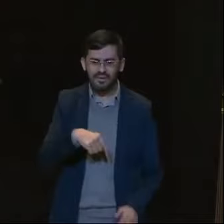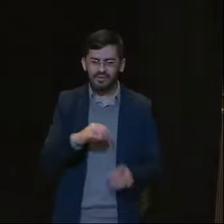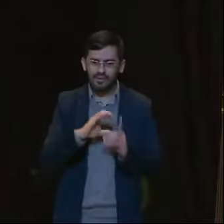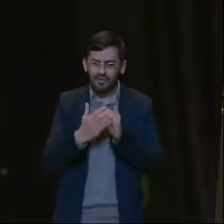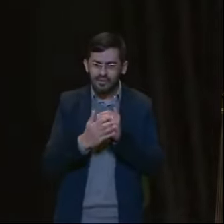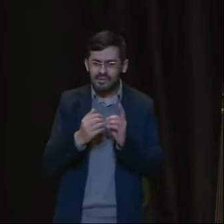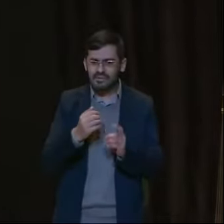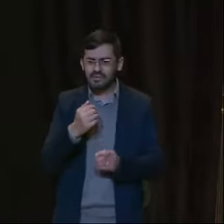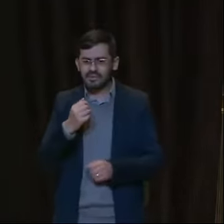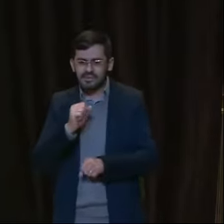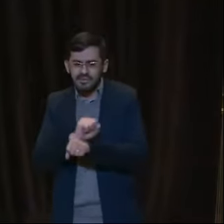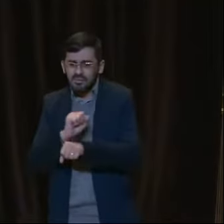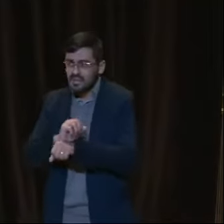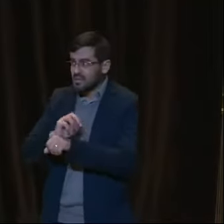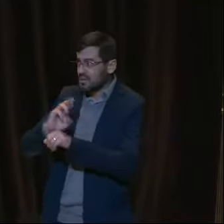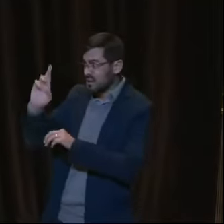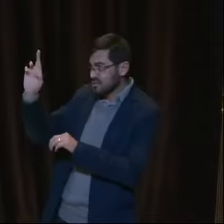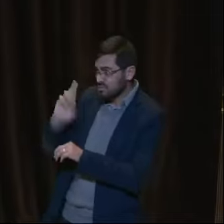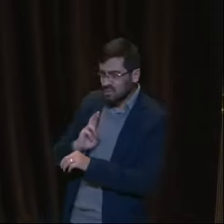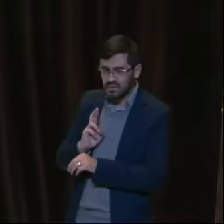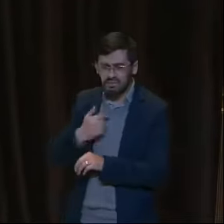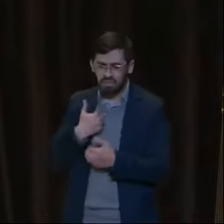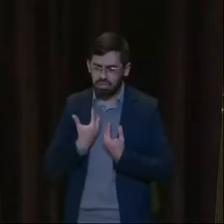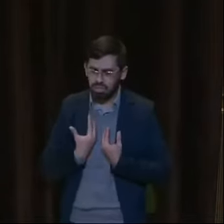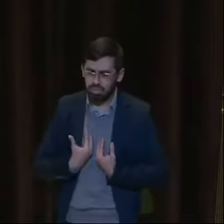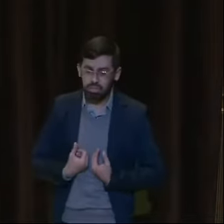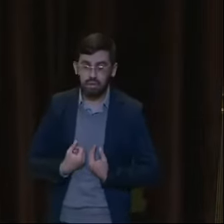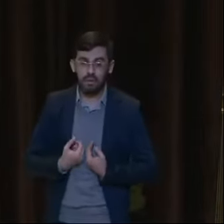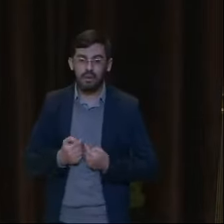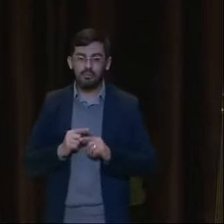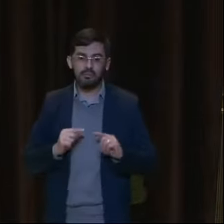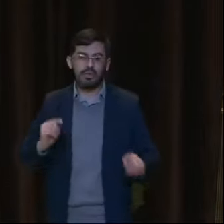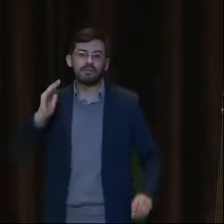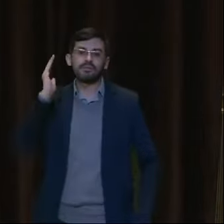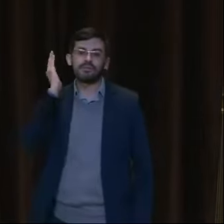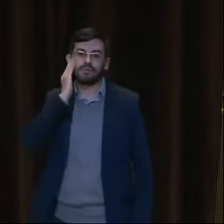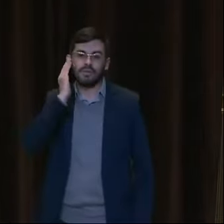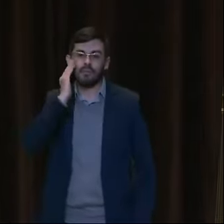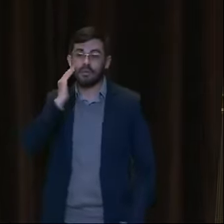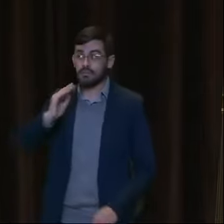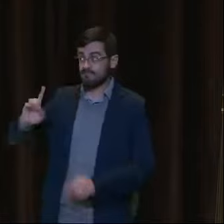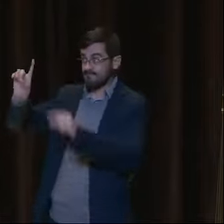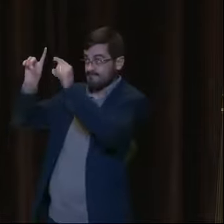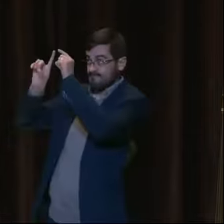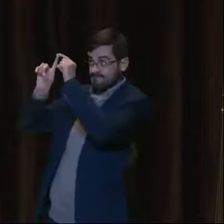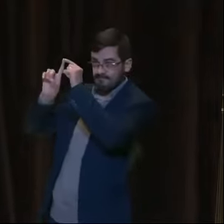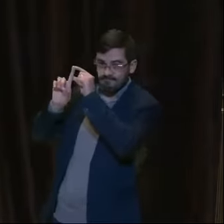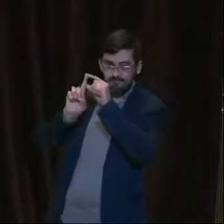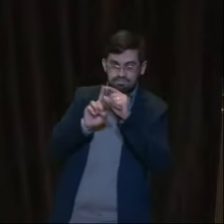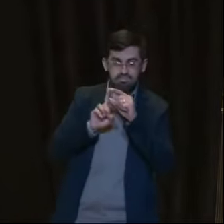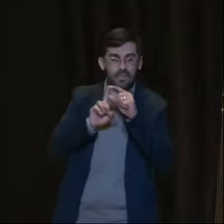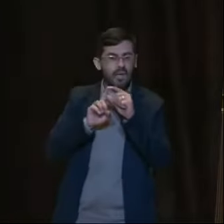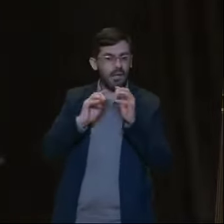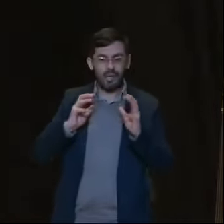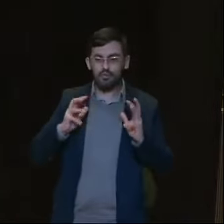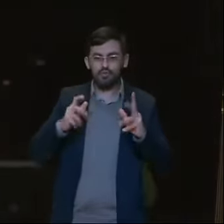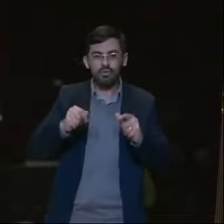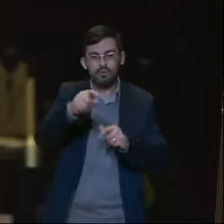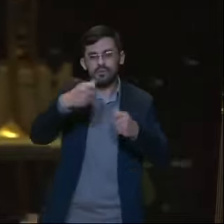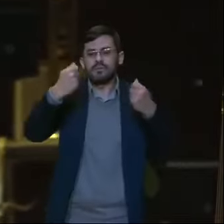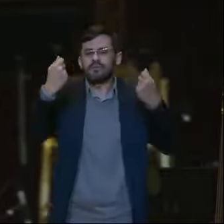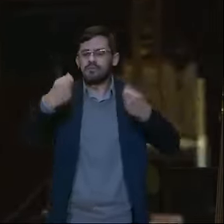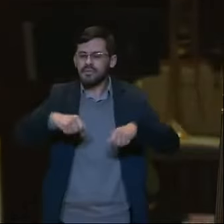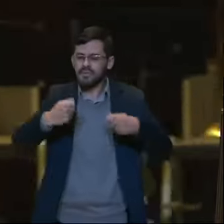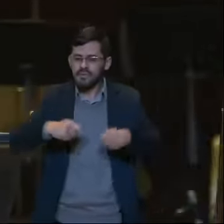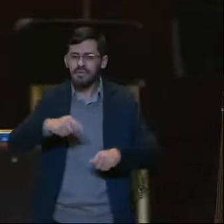buscando respostas, cabisbaixo, cansado. Saiba que a palavra de Deus é o alimento que você precisa. Se alimente dela a cada